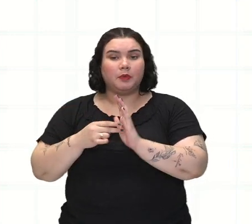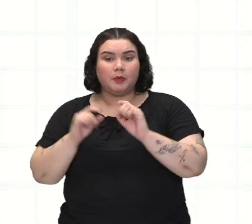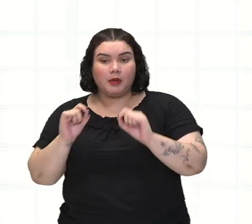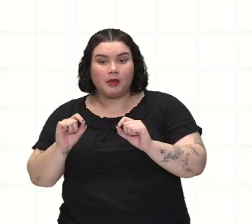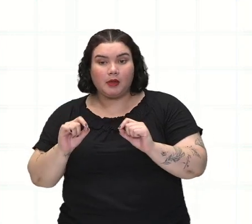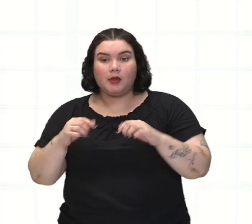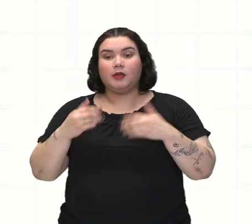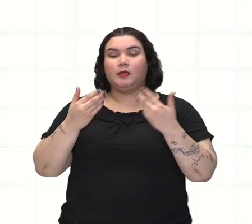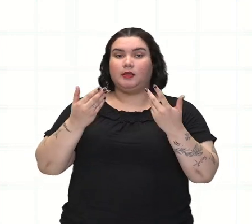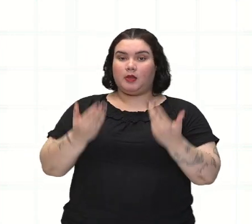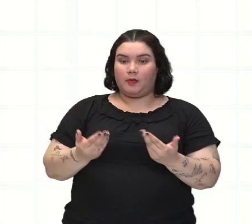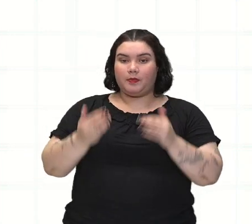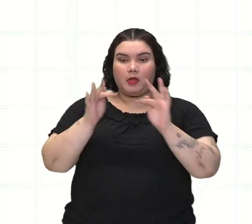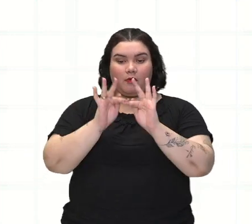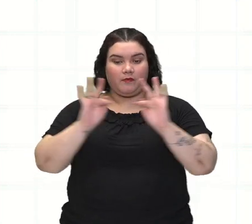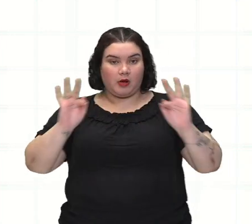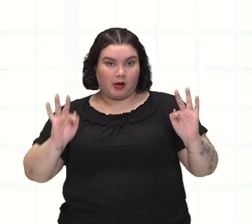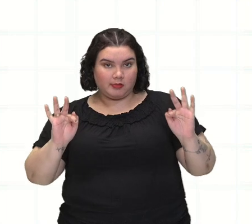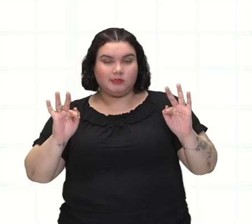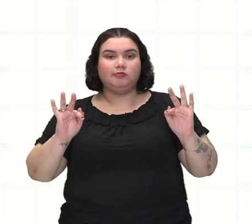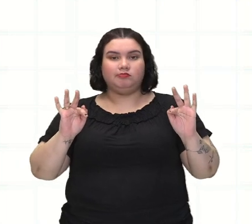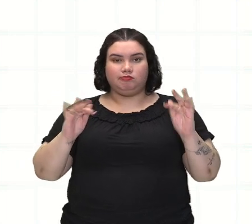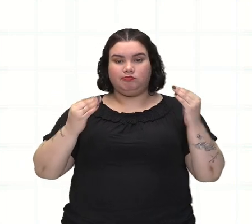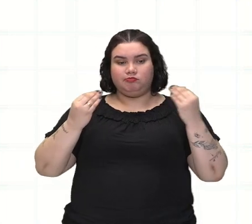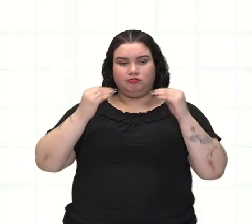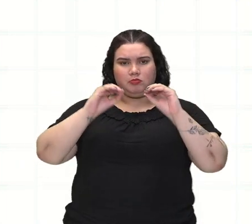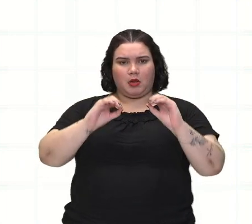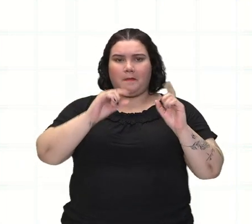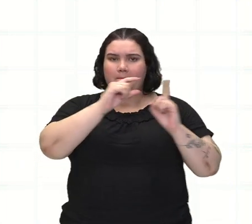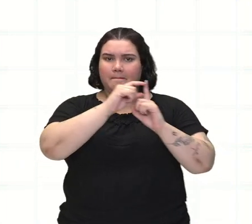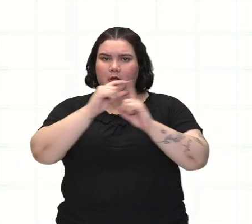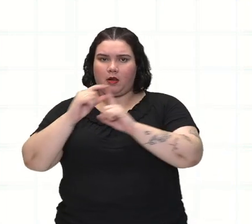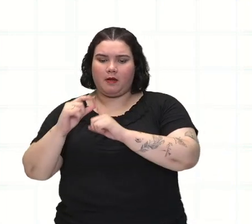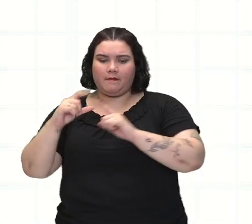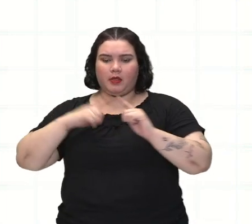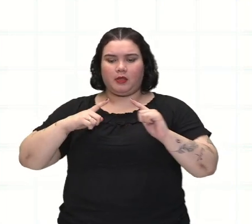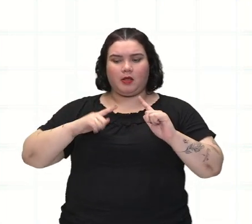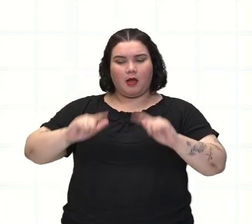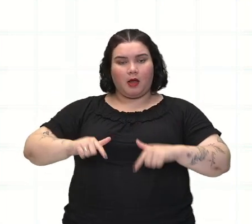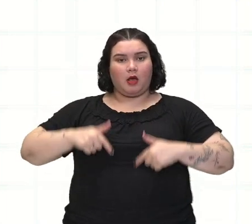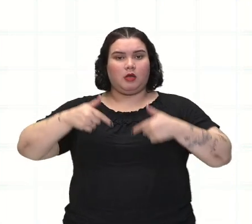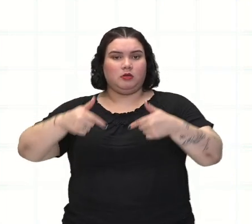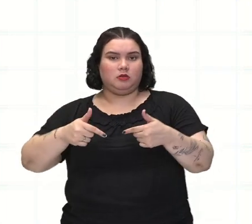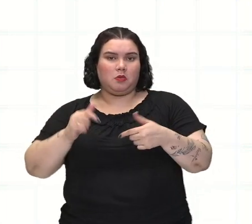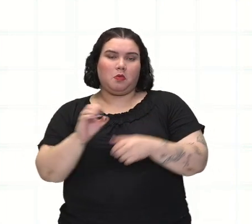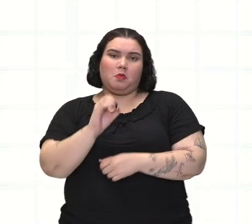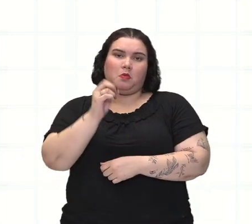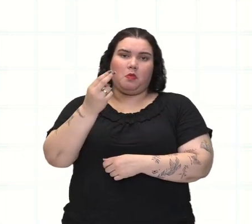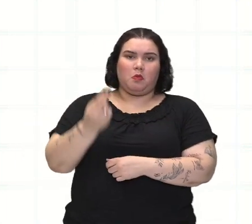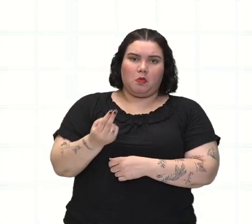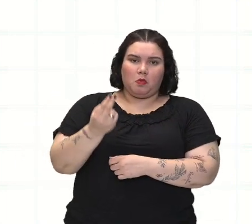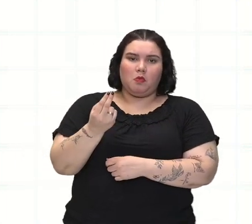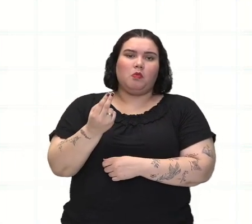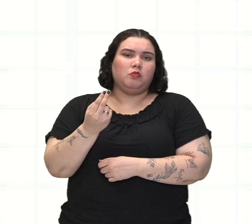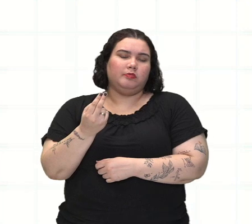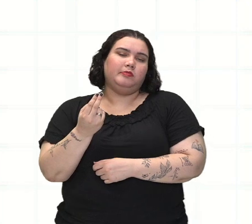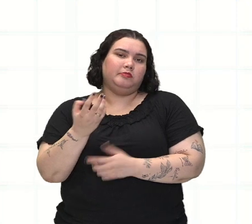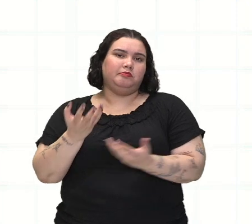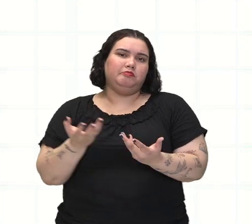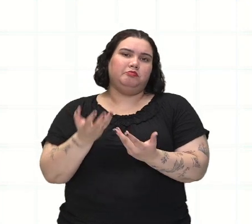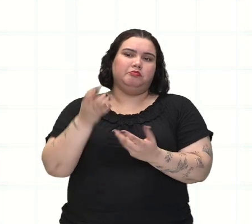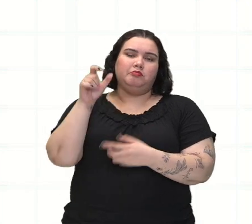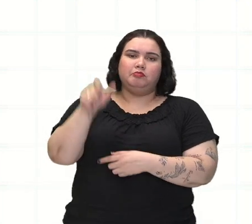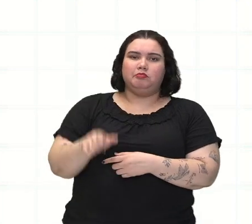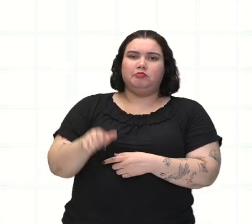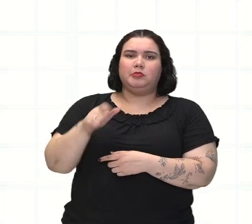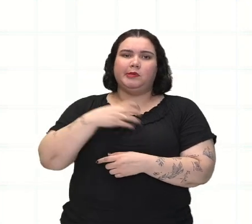produz, né, uma ação, ou então pode ser um estado do sujeito, ou pode